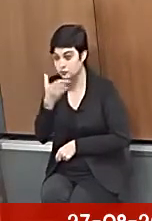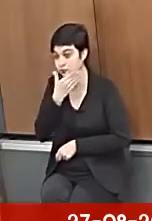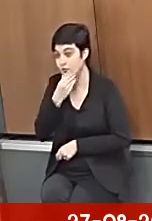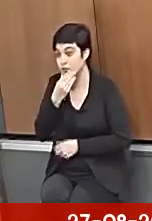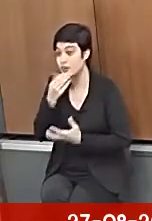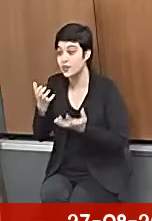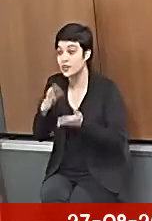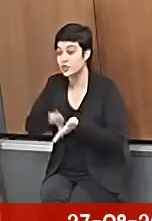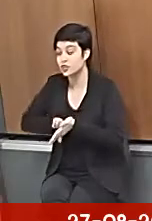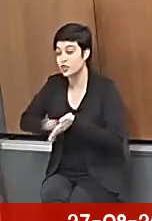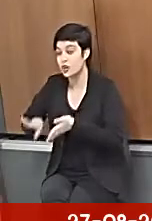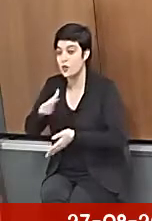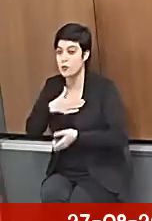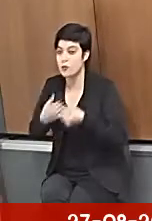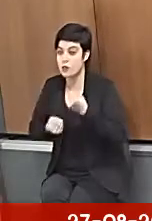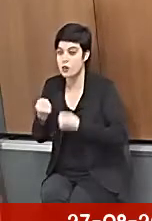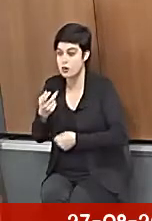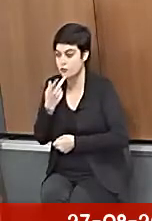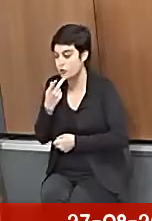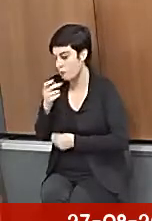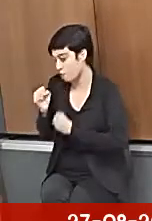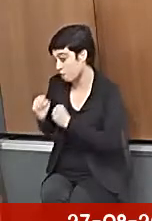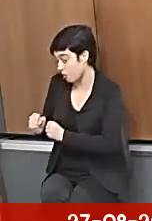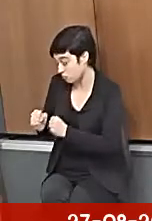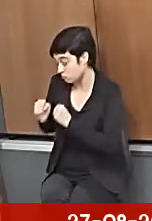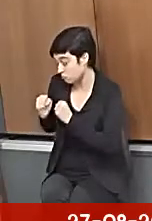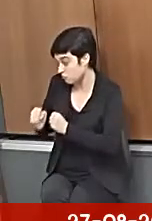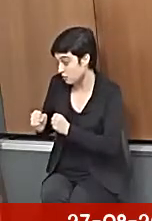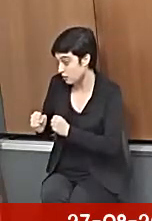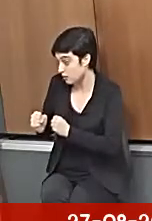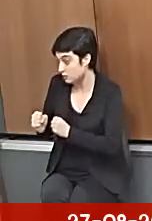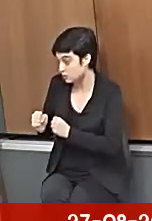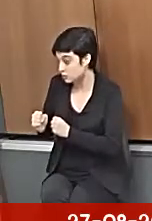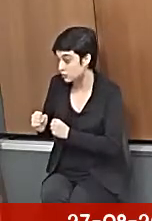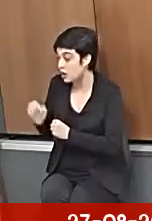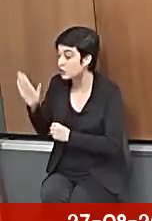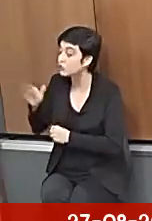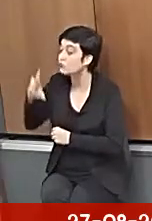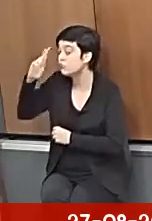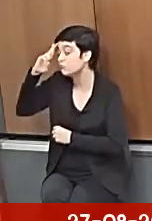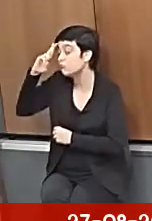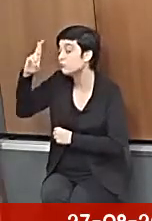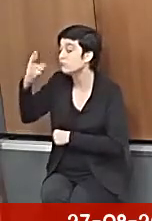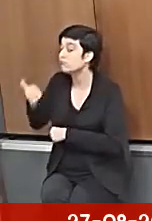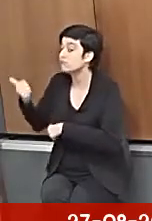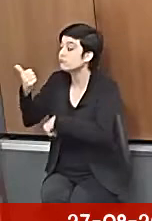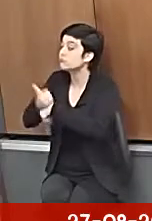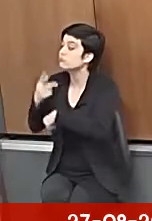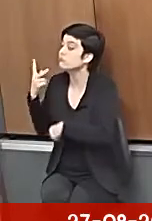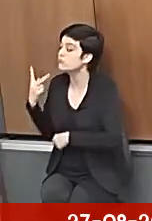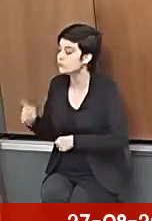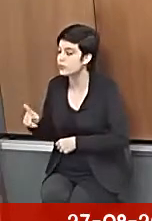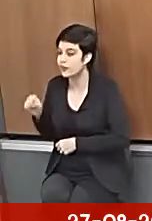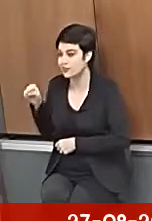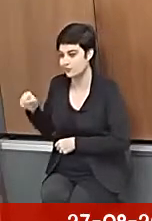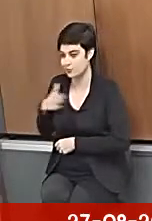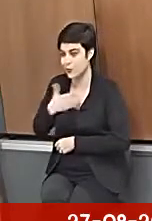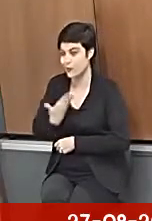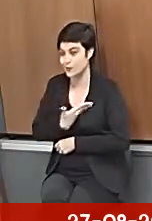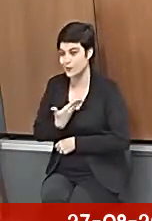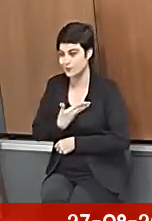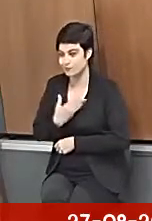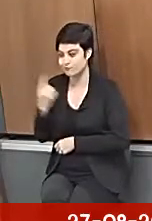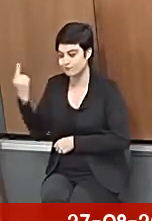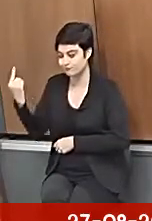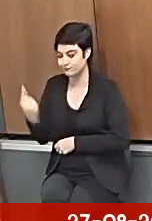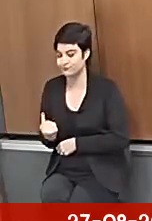reboca meu carro e eu falei rebocada e aí quando ele chamou o superior dele o cara que veio era meu amigo né